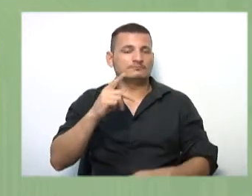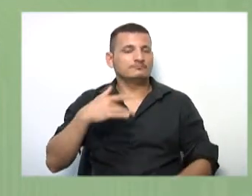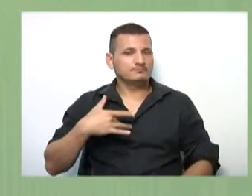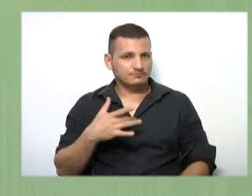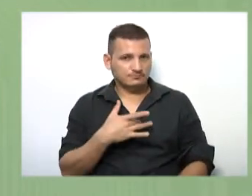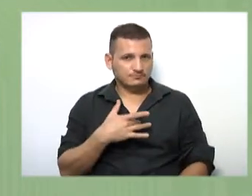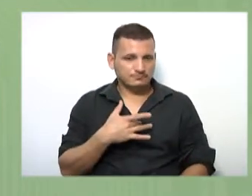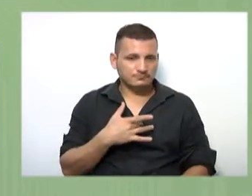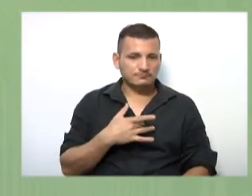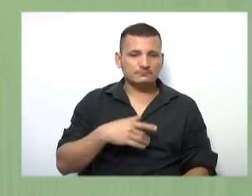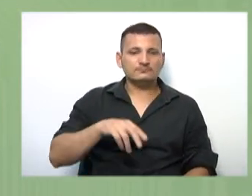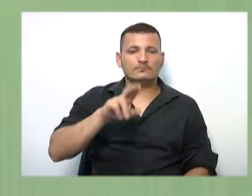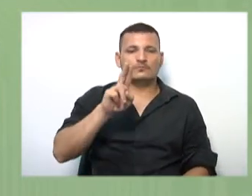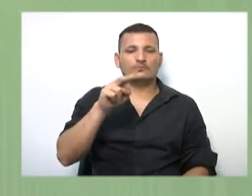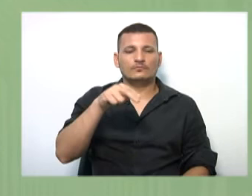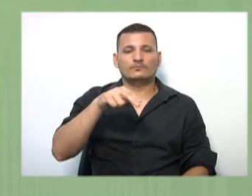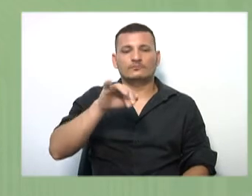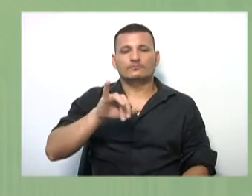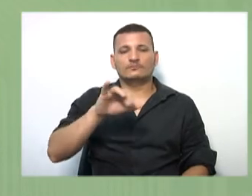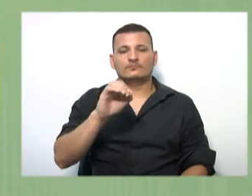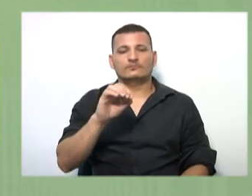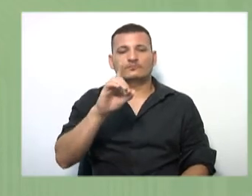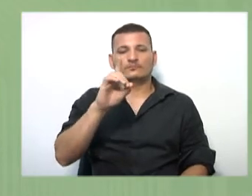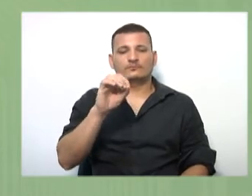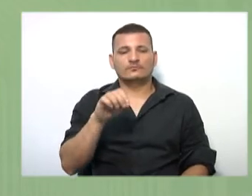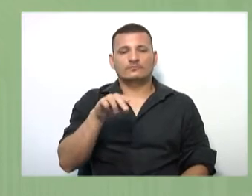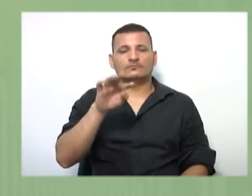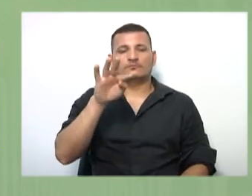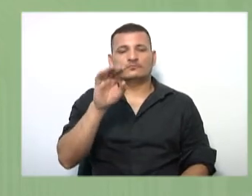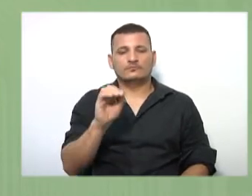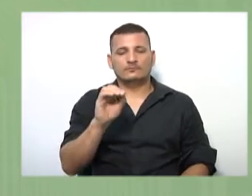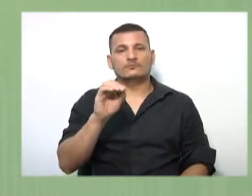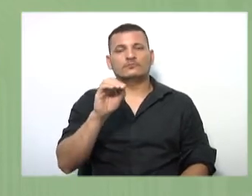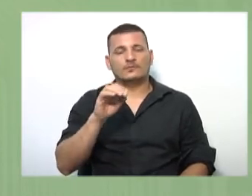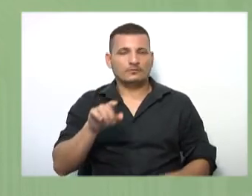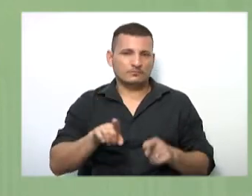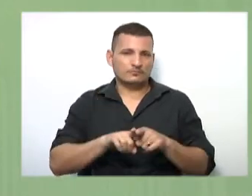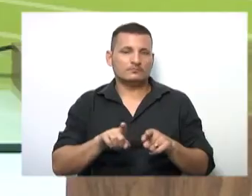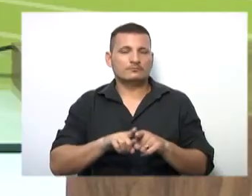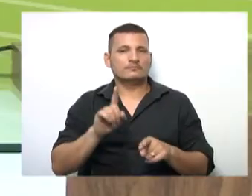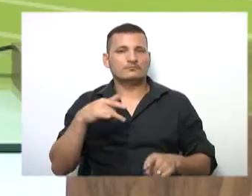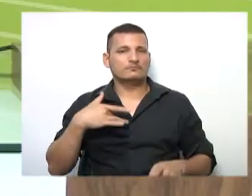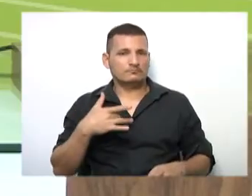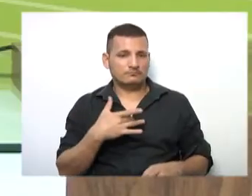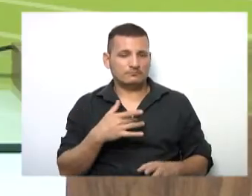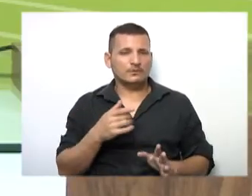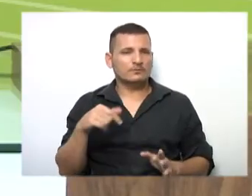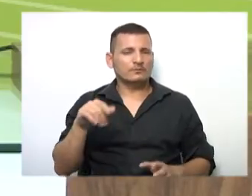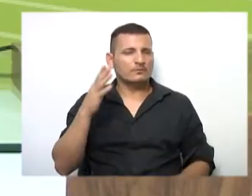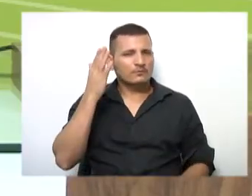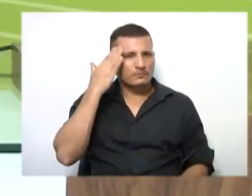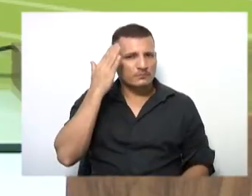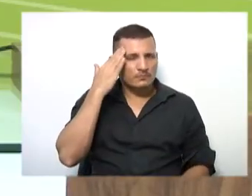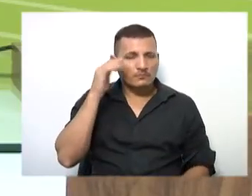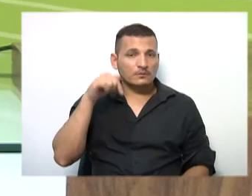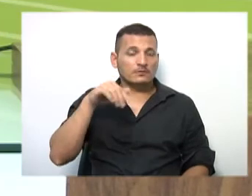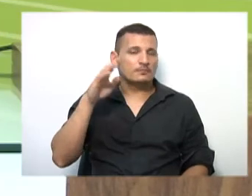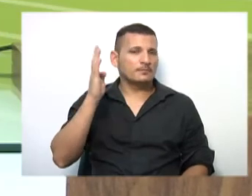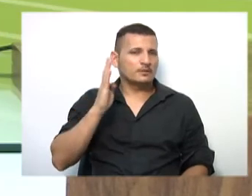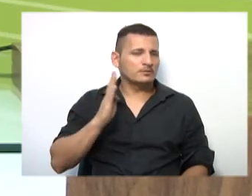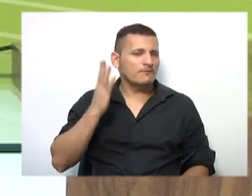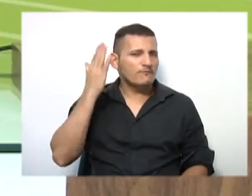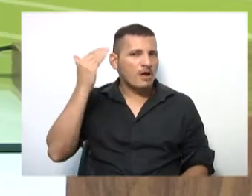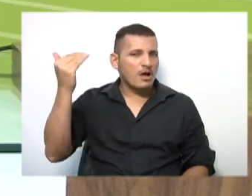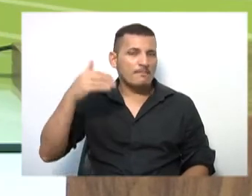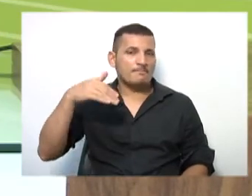saúde. A gente vai conhecer bastante, porque essas são, acho que os planos de saúde mais famosos do Brasil. E eles